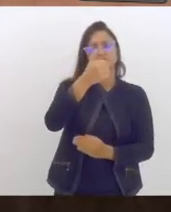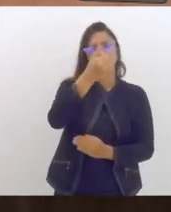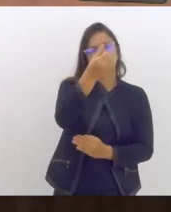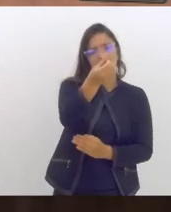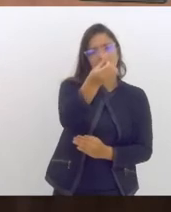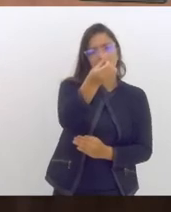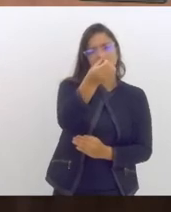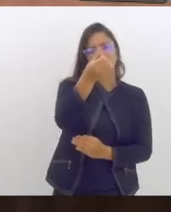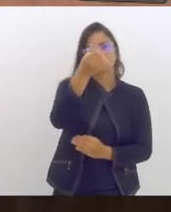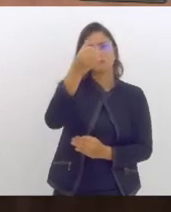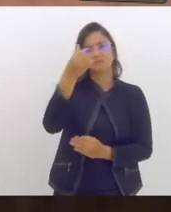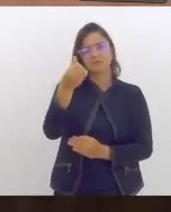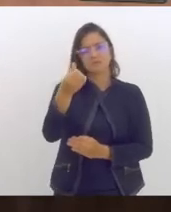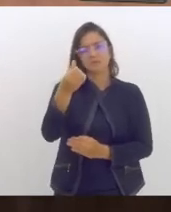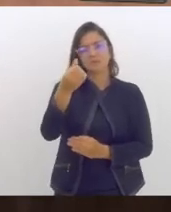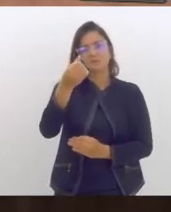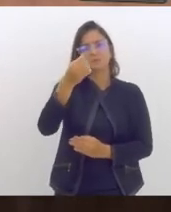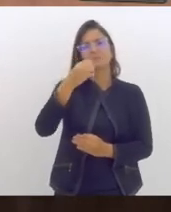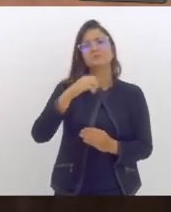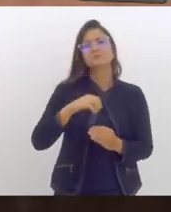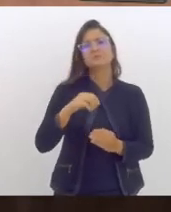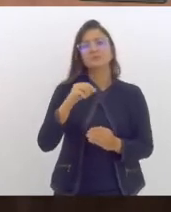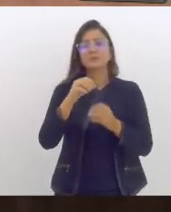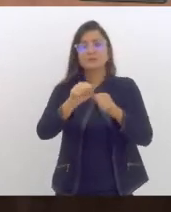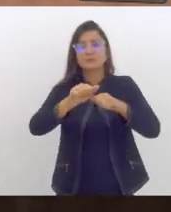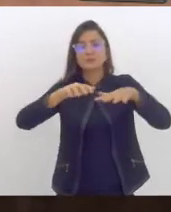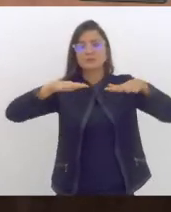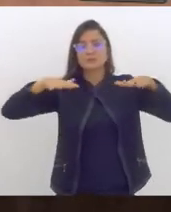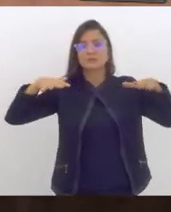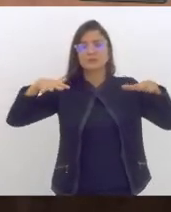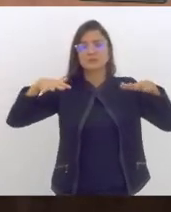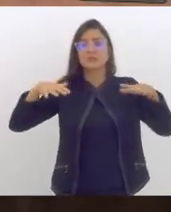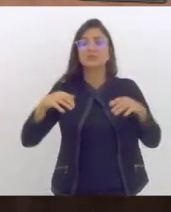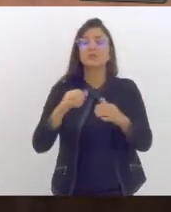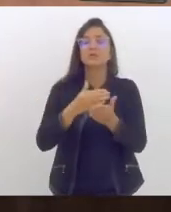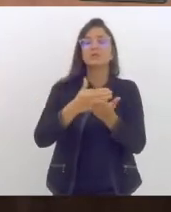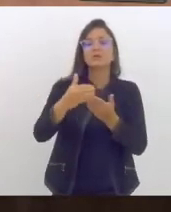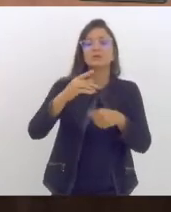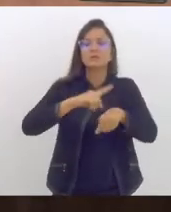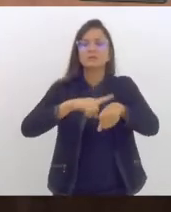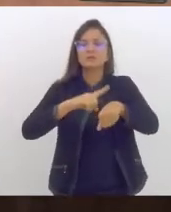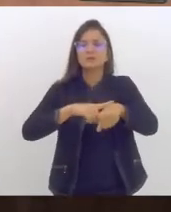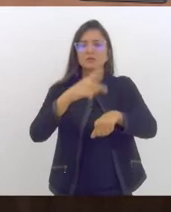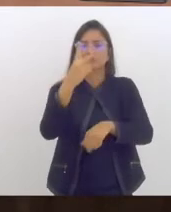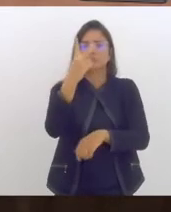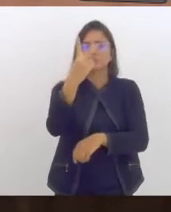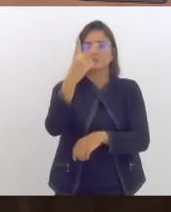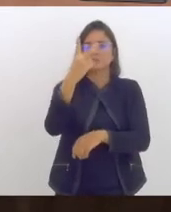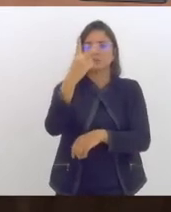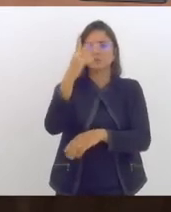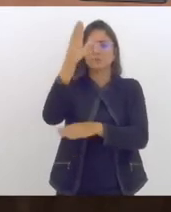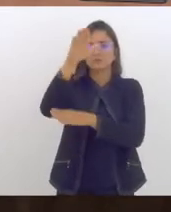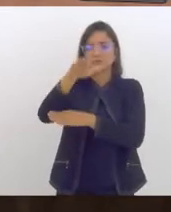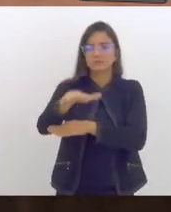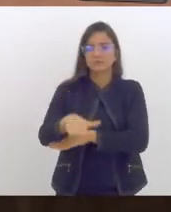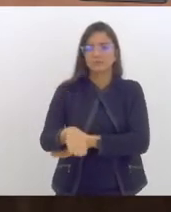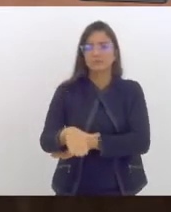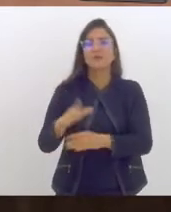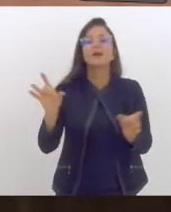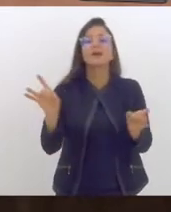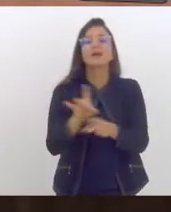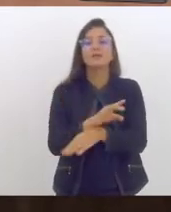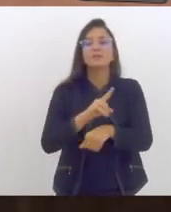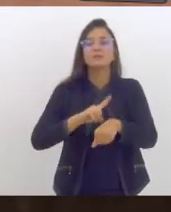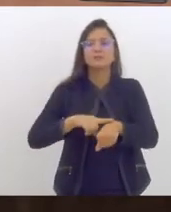76ª sessão ordinária, que, iniciada às 14 horas, encerrou-se às 16